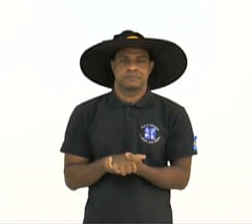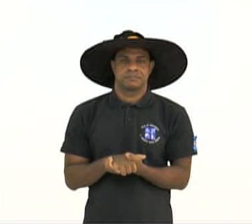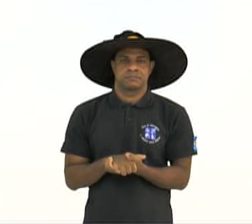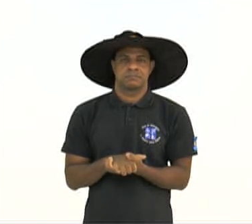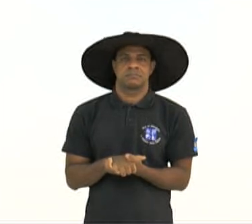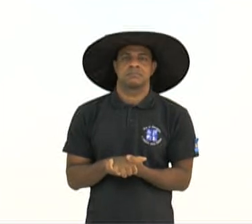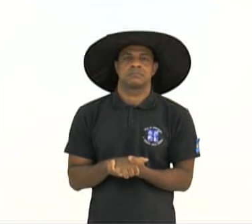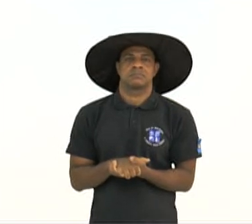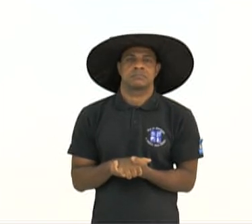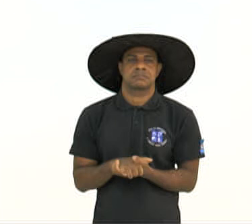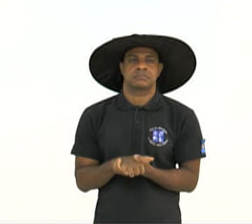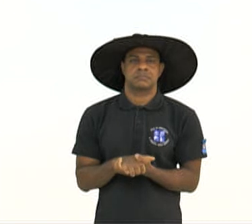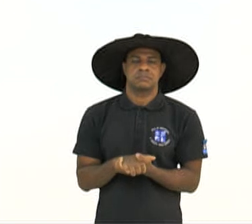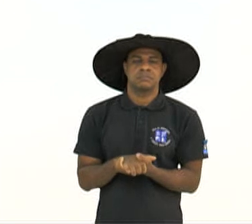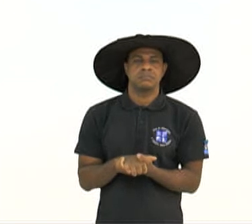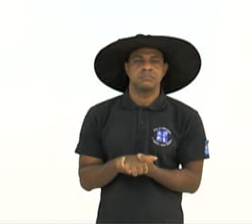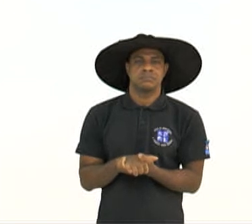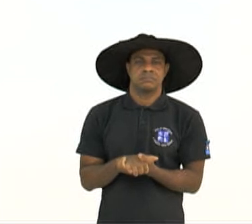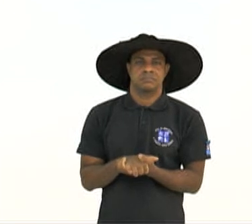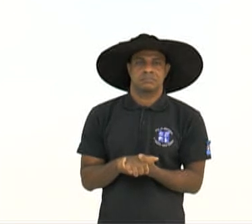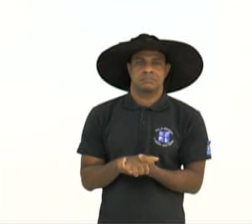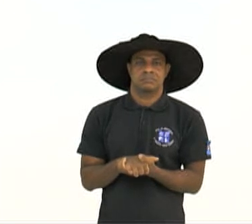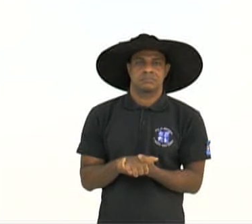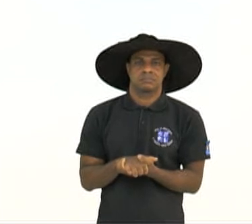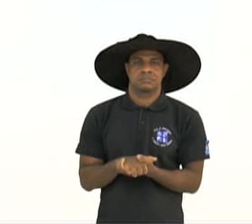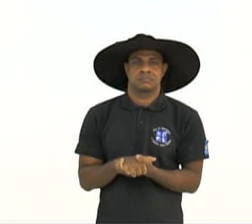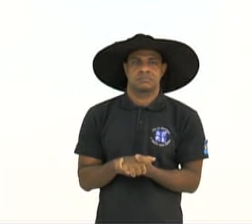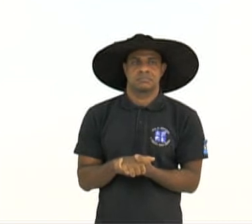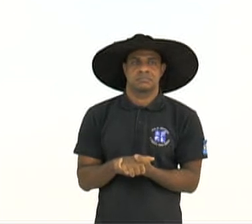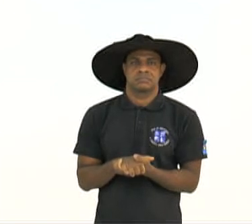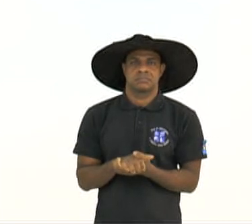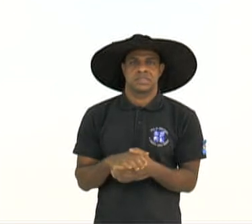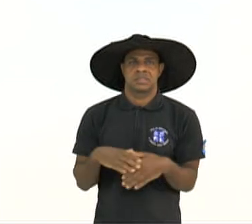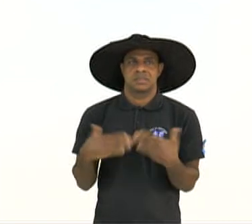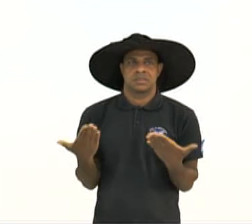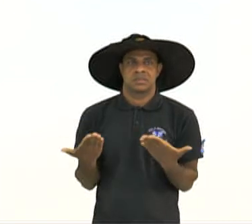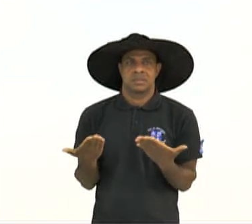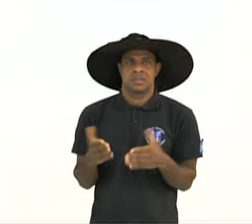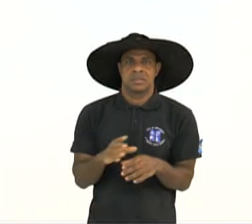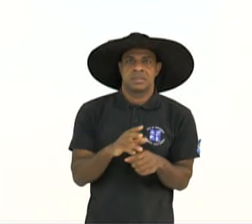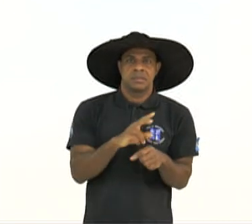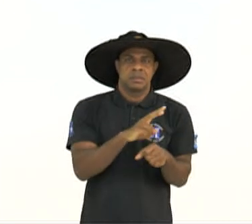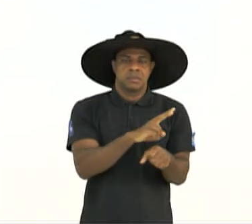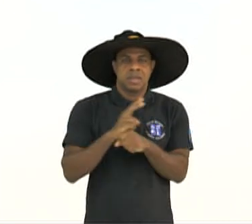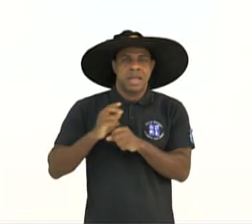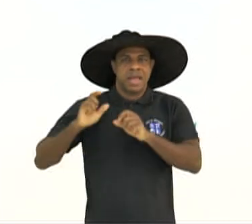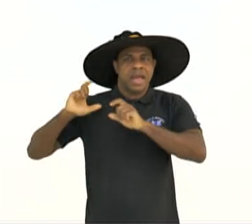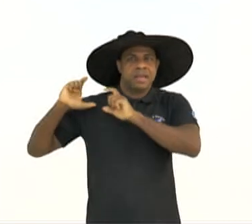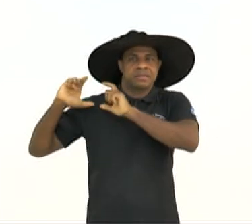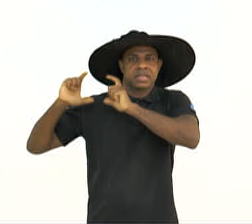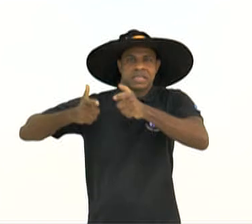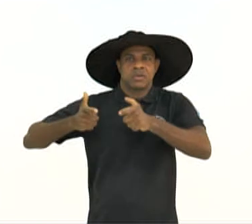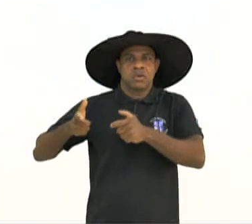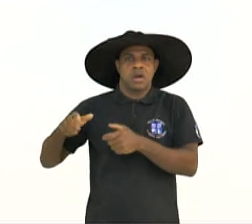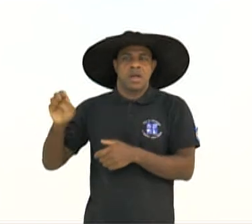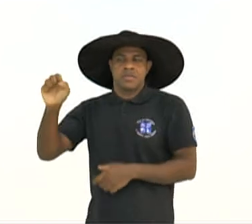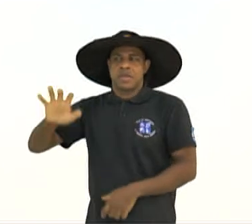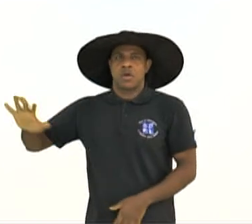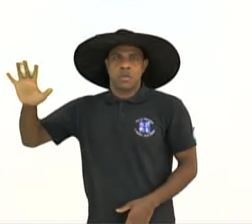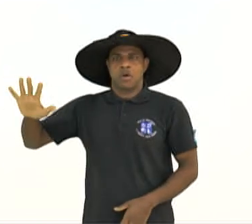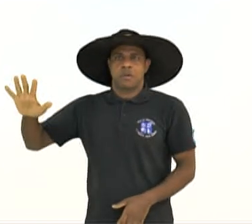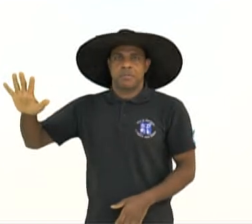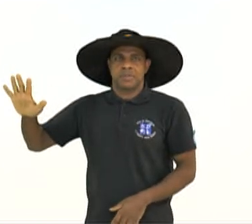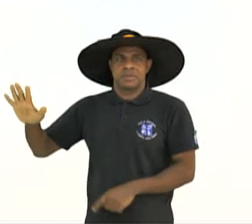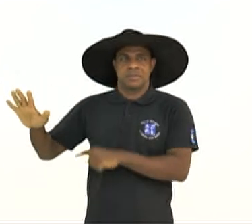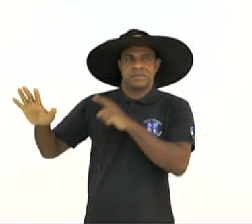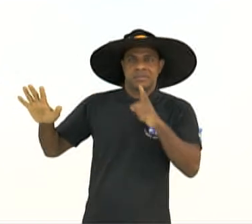in costumes and go house to house asking for. Então, emprestando essa tradição europeia, os estadunidenses